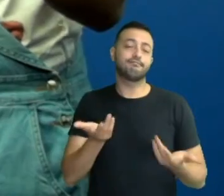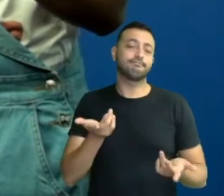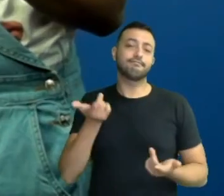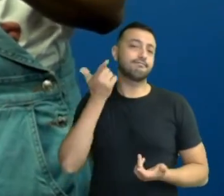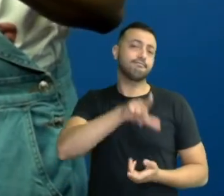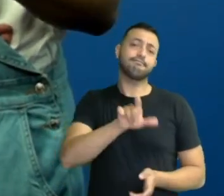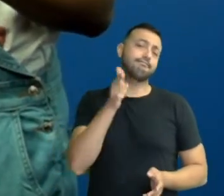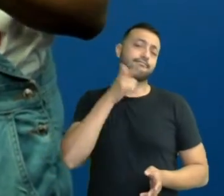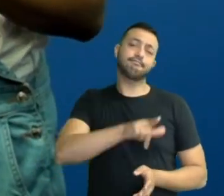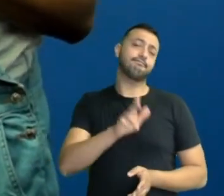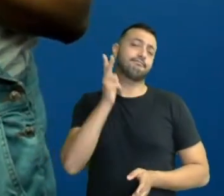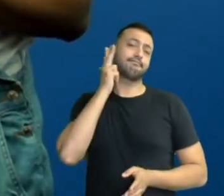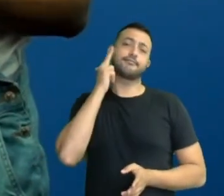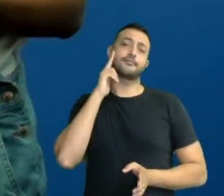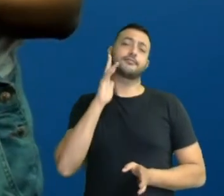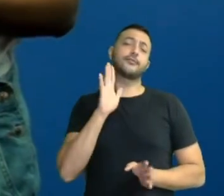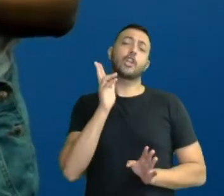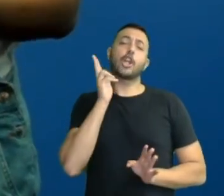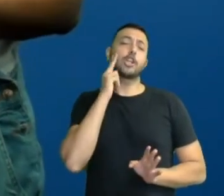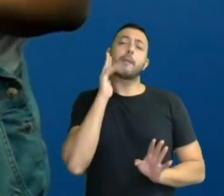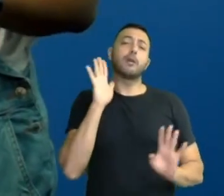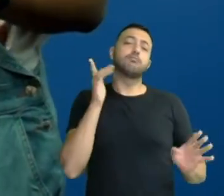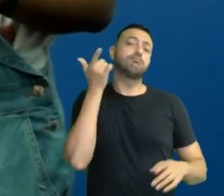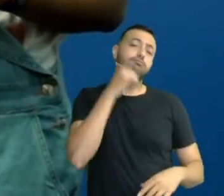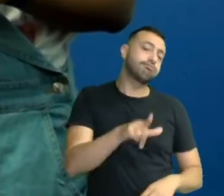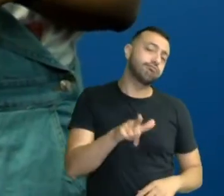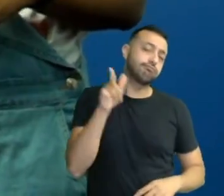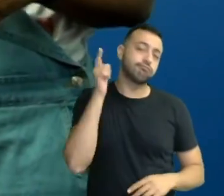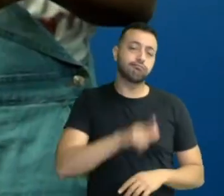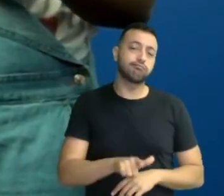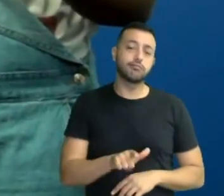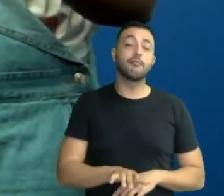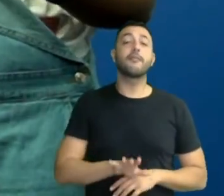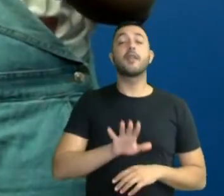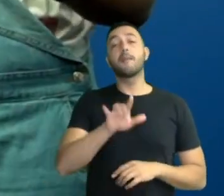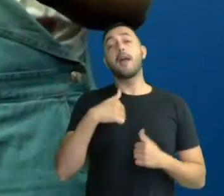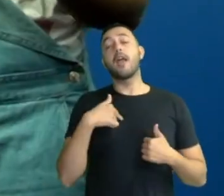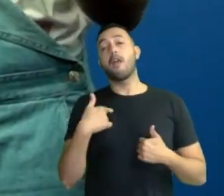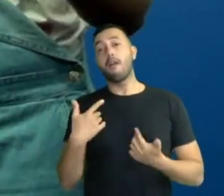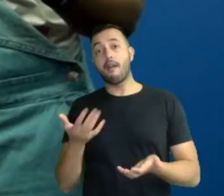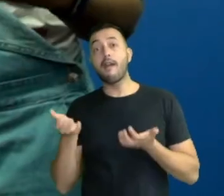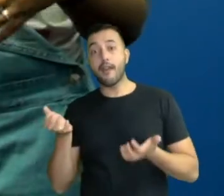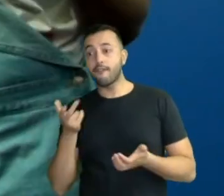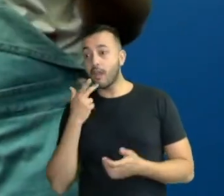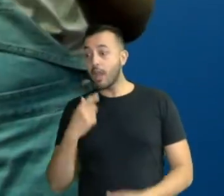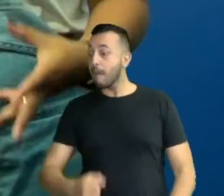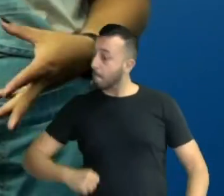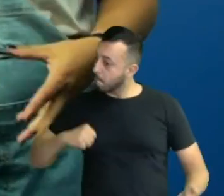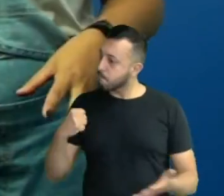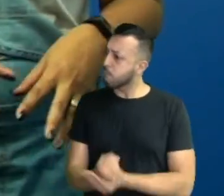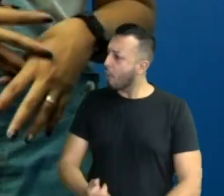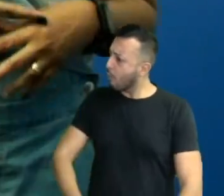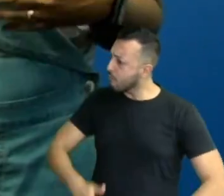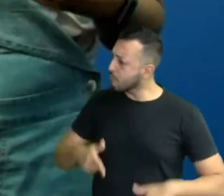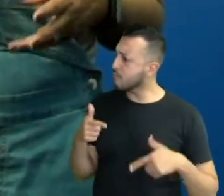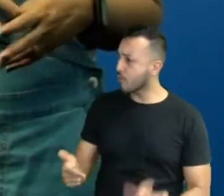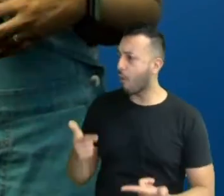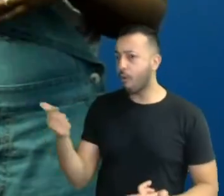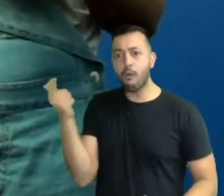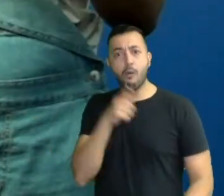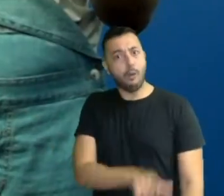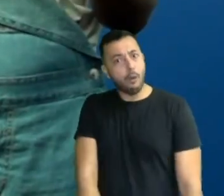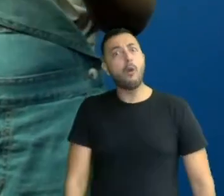ganhou normal, sabe? Eu não quero dar ênfase nenhuma. E aí, quando eu quero dar ênfase para dizer, poxa, como ele é sortudo, ele